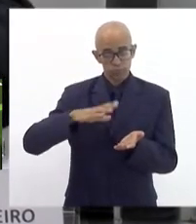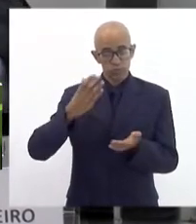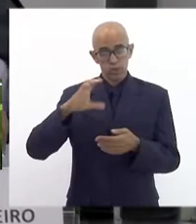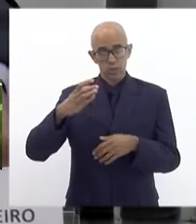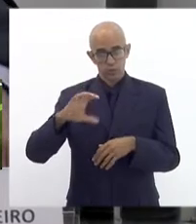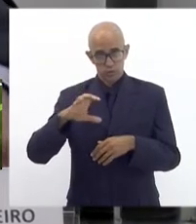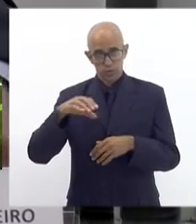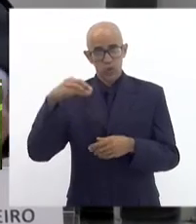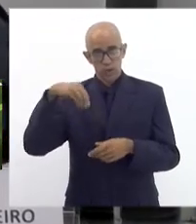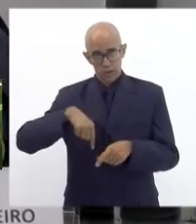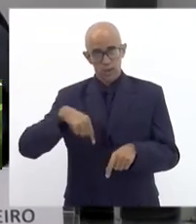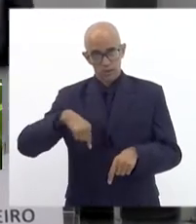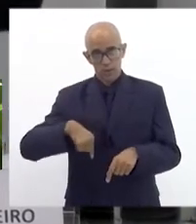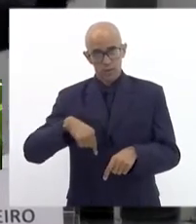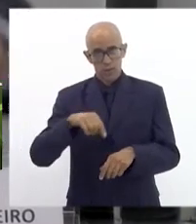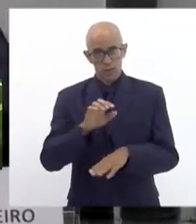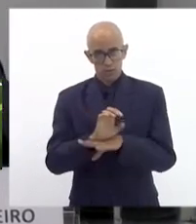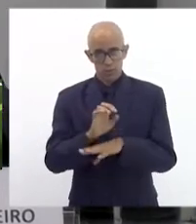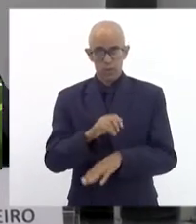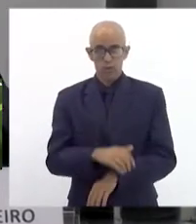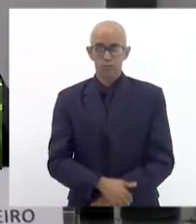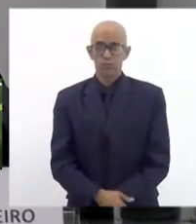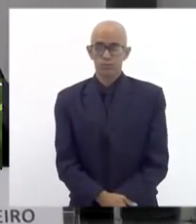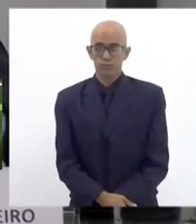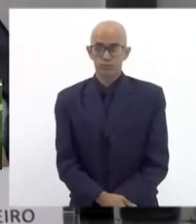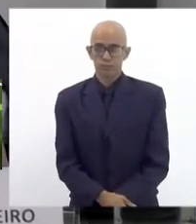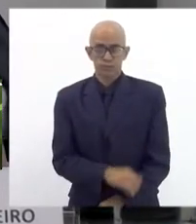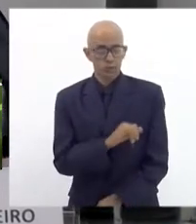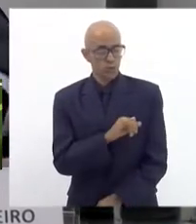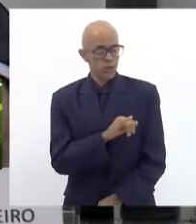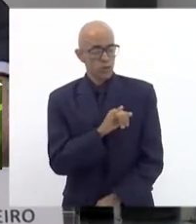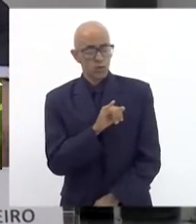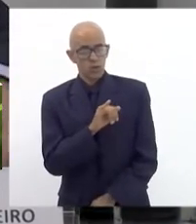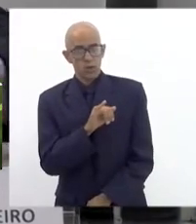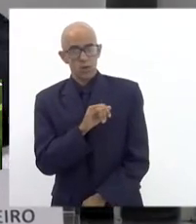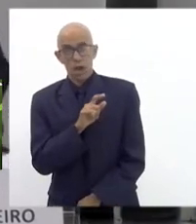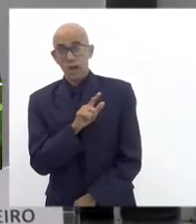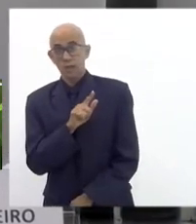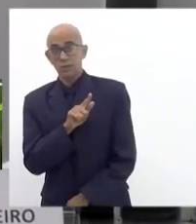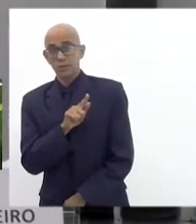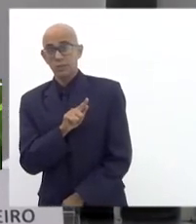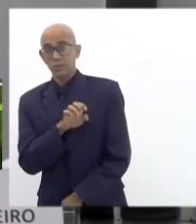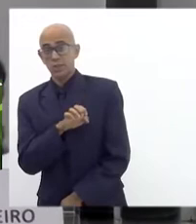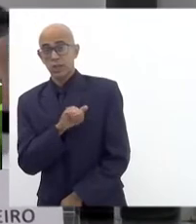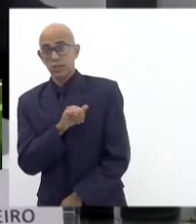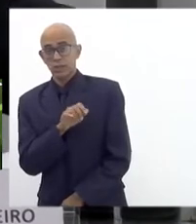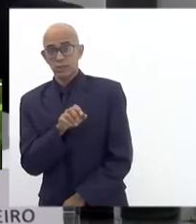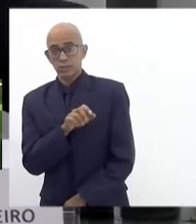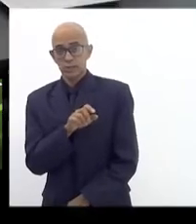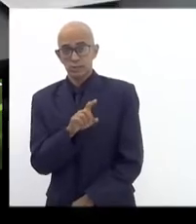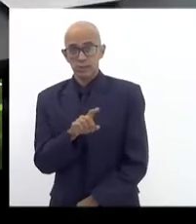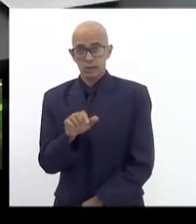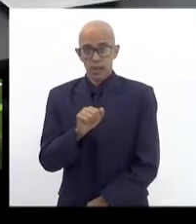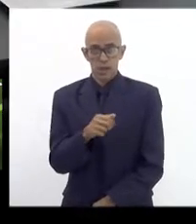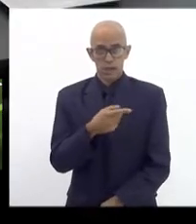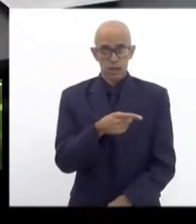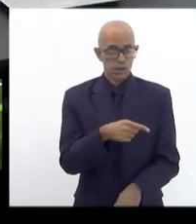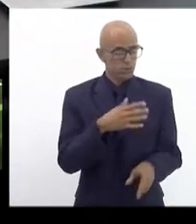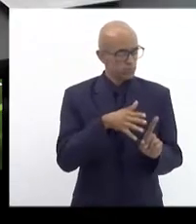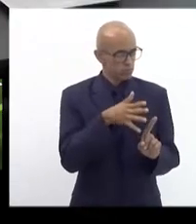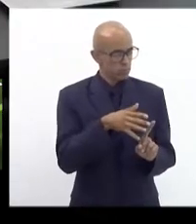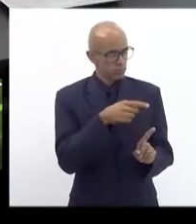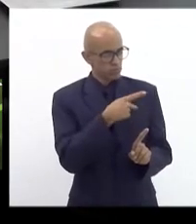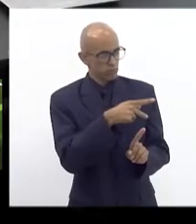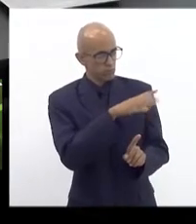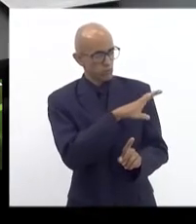no estado do Rio de Janeiro. Geisa Rocha, eu passo a palavra a você para uma saudação inicial como coordenadora do nosso Fórum Estratégico